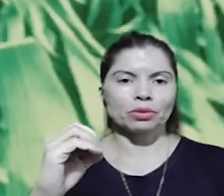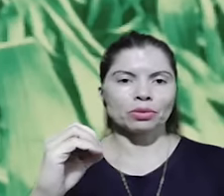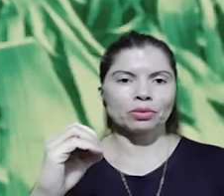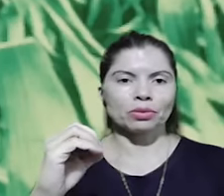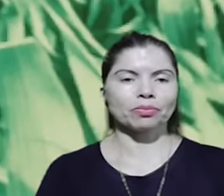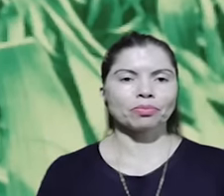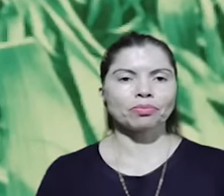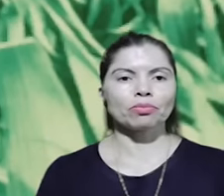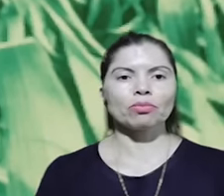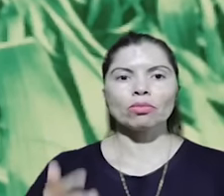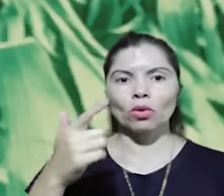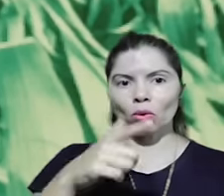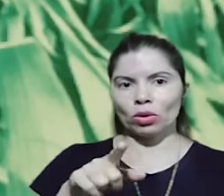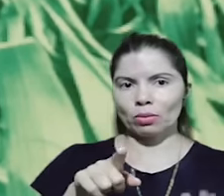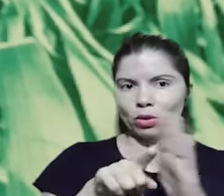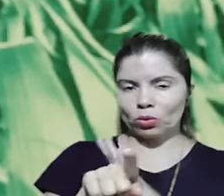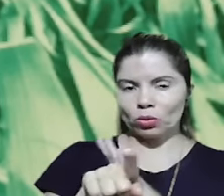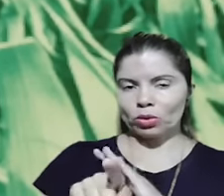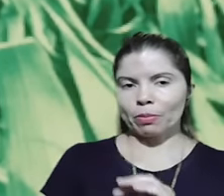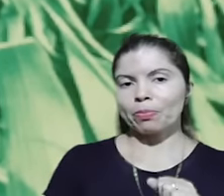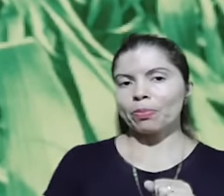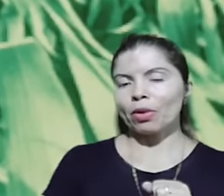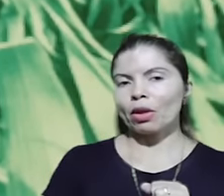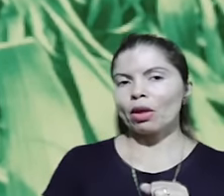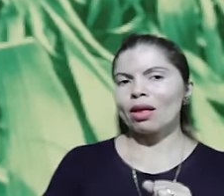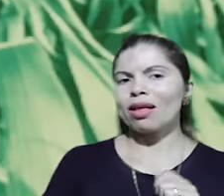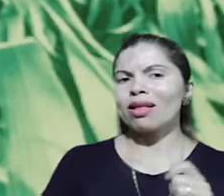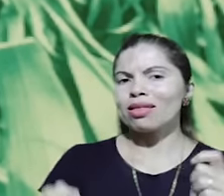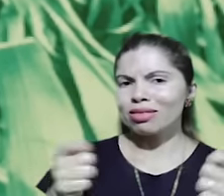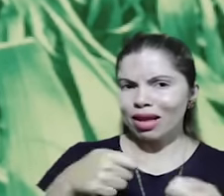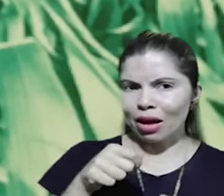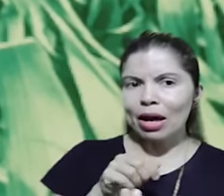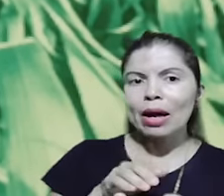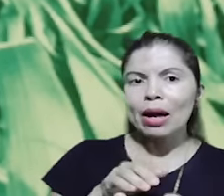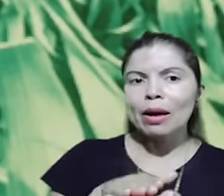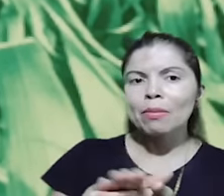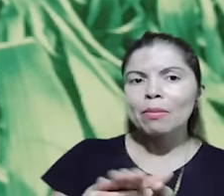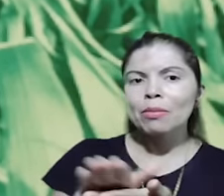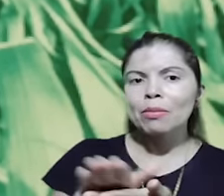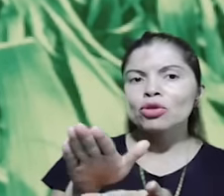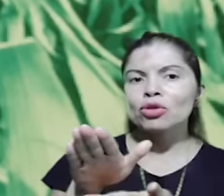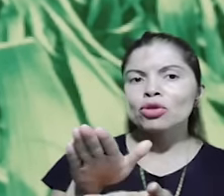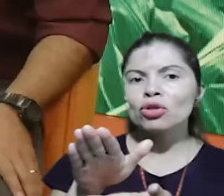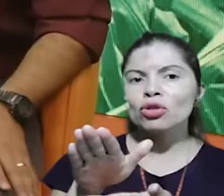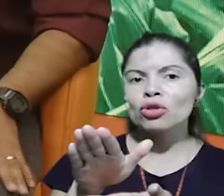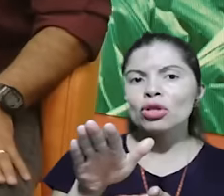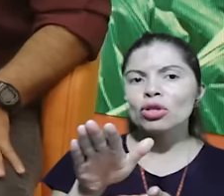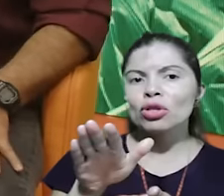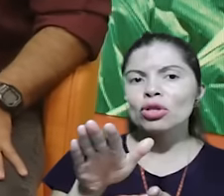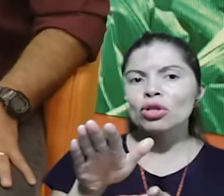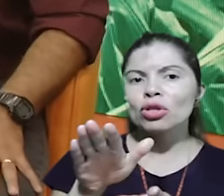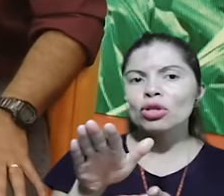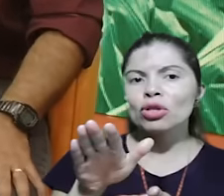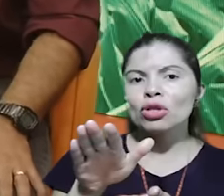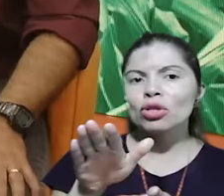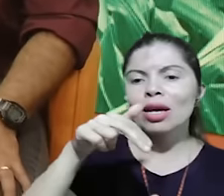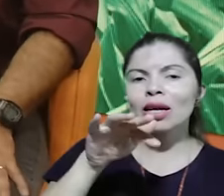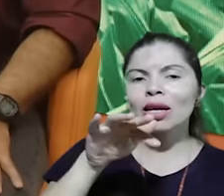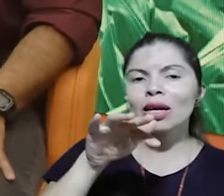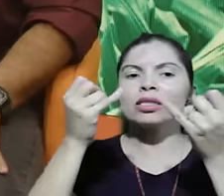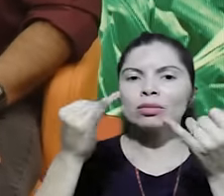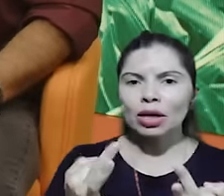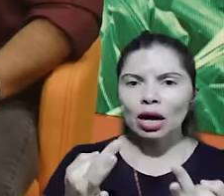Oscar Oscar fala para mim é possível tira nota fiscal sem mencionar o tomador hum não